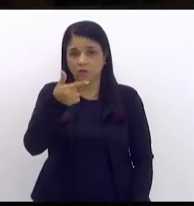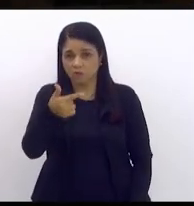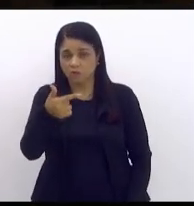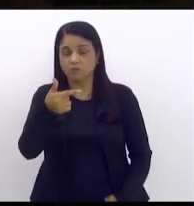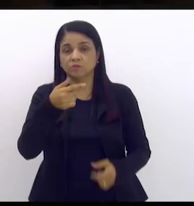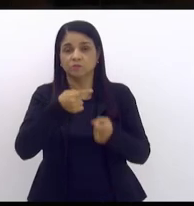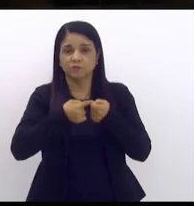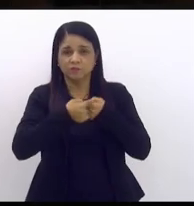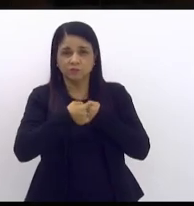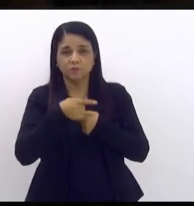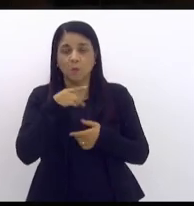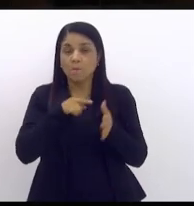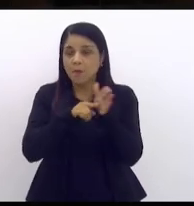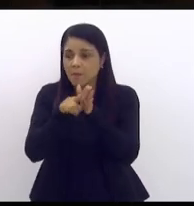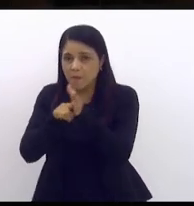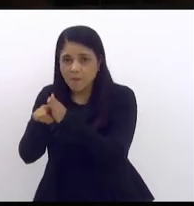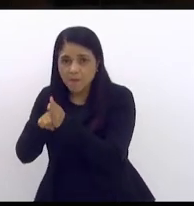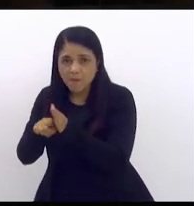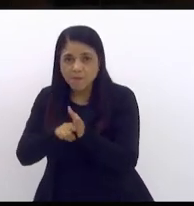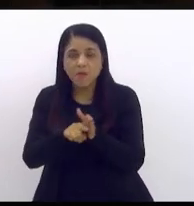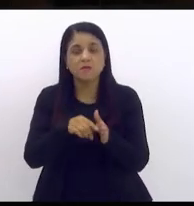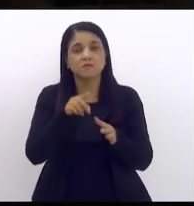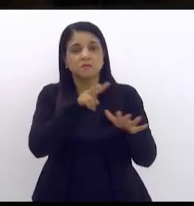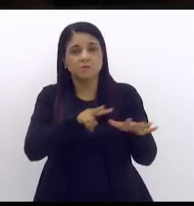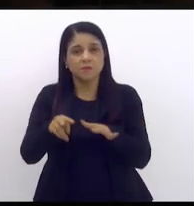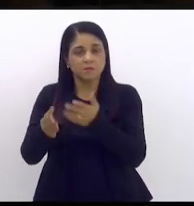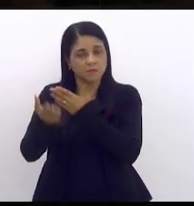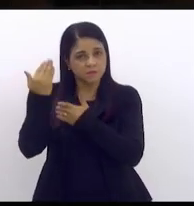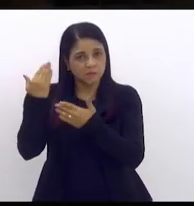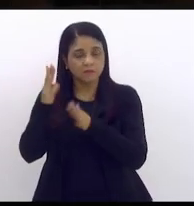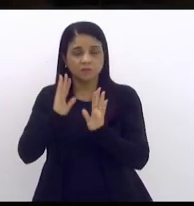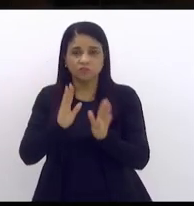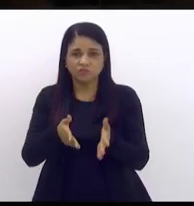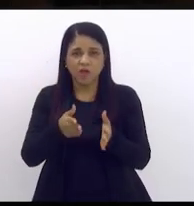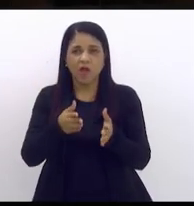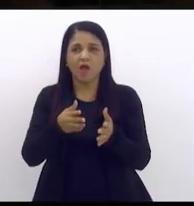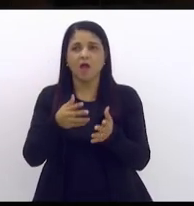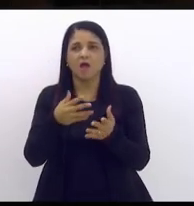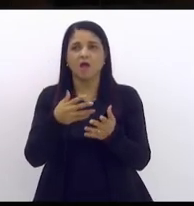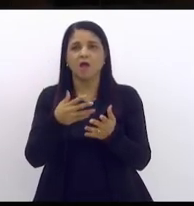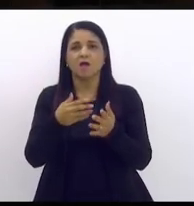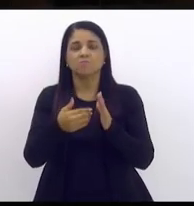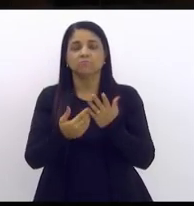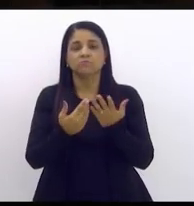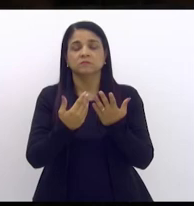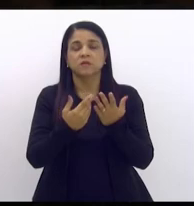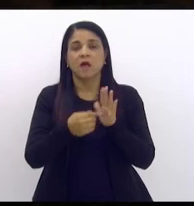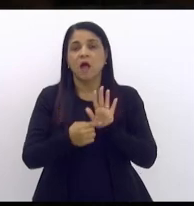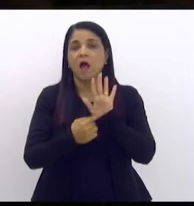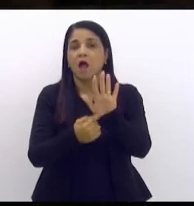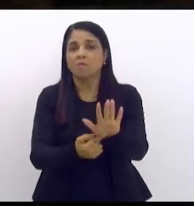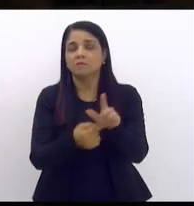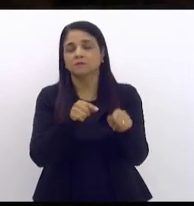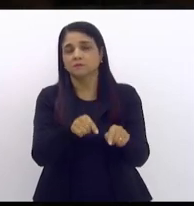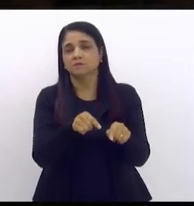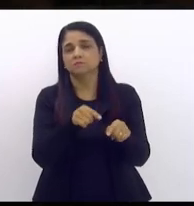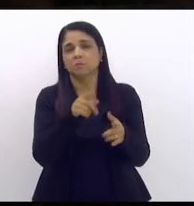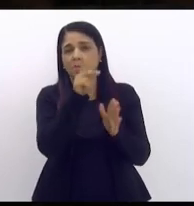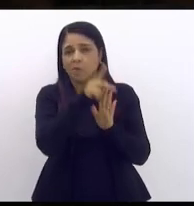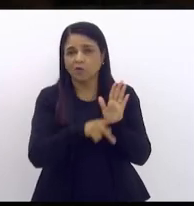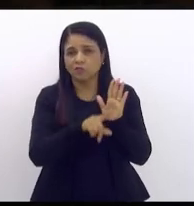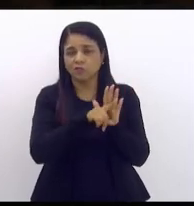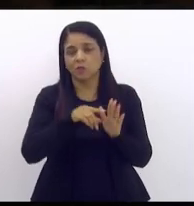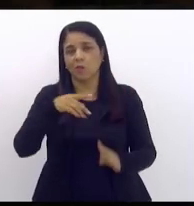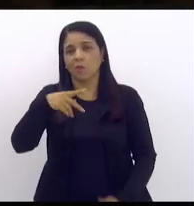fazendo questionamento na semana passada se eles já tinham aderido, apresentado projetos ao PAC Seleções.